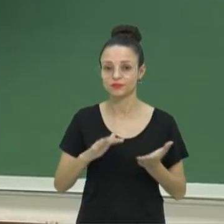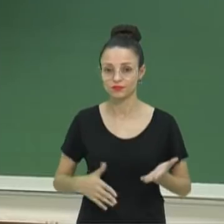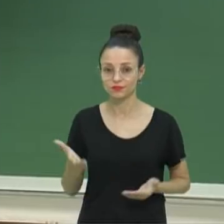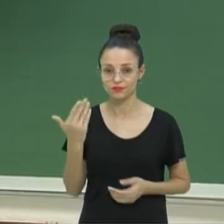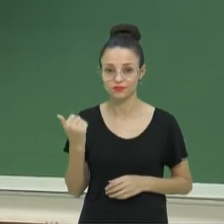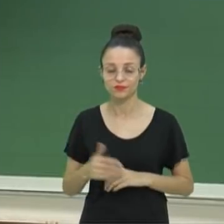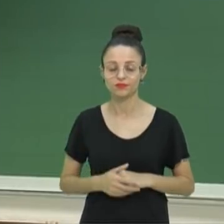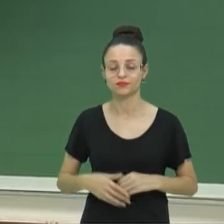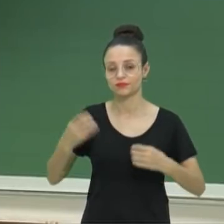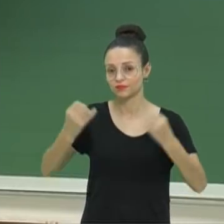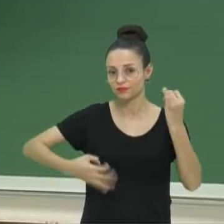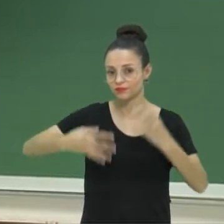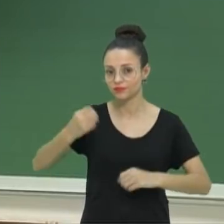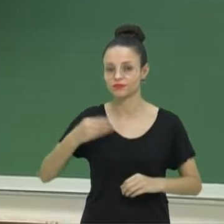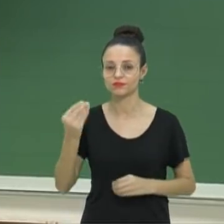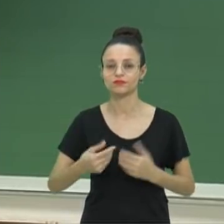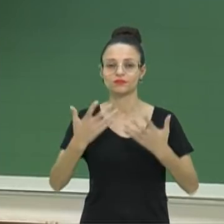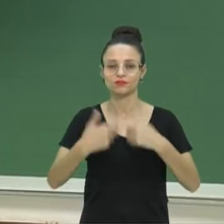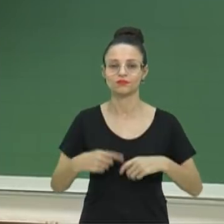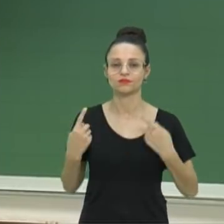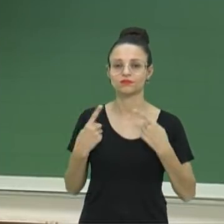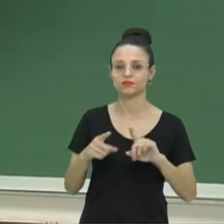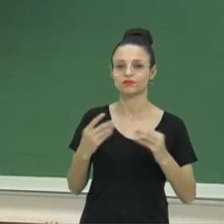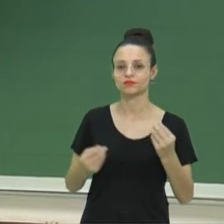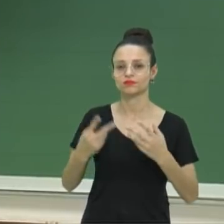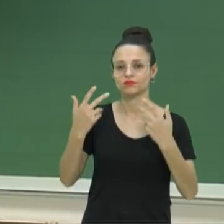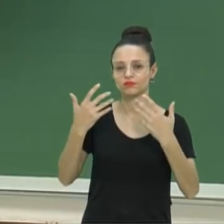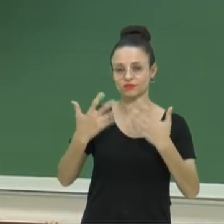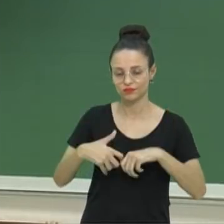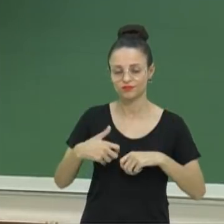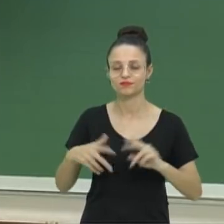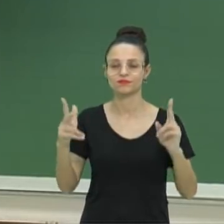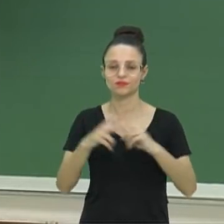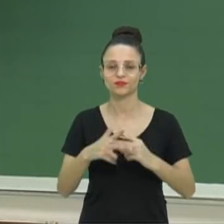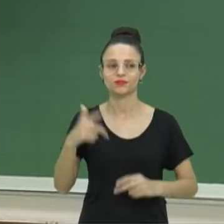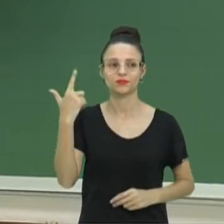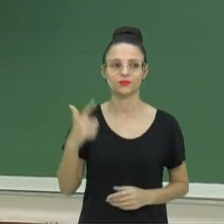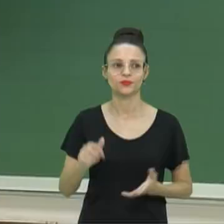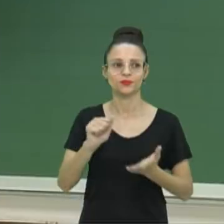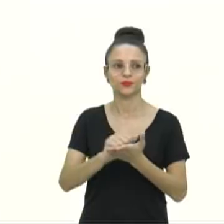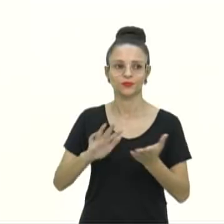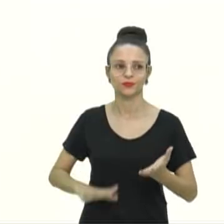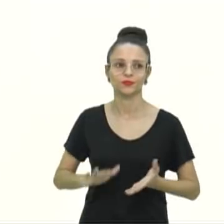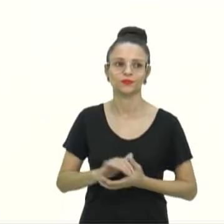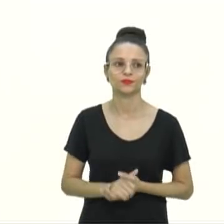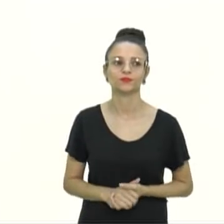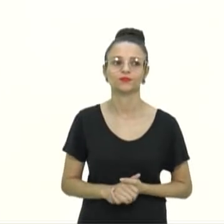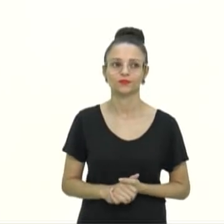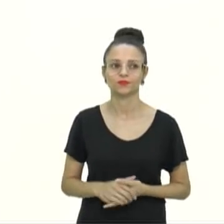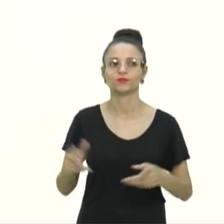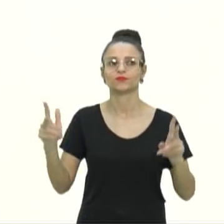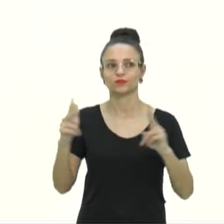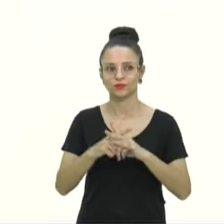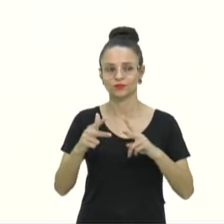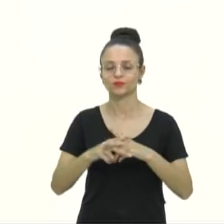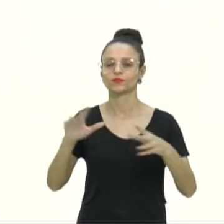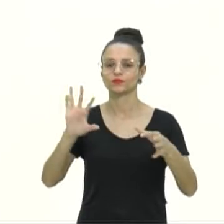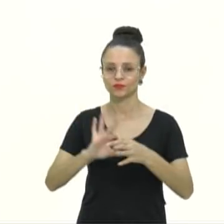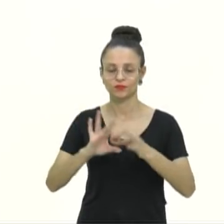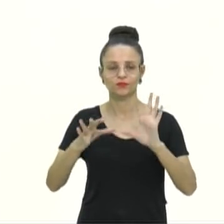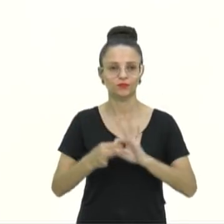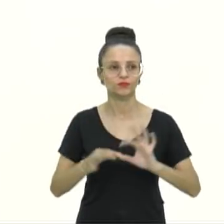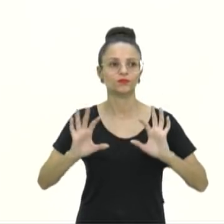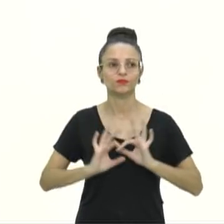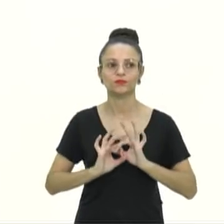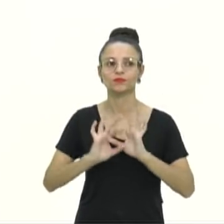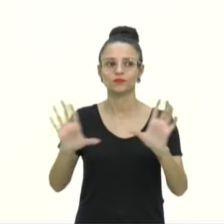então? Falamos sobre como que funciona o desafio, como que funciona a luta. Temos mais um exercício que fala o quê? Dentro das lutas